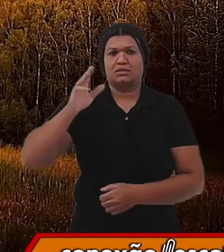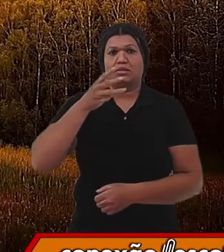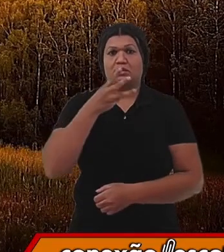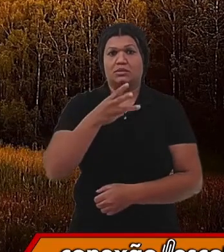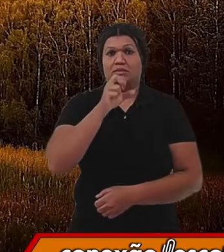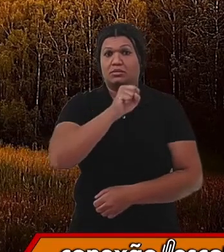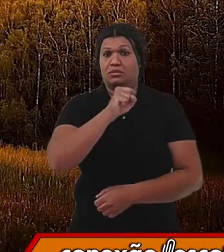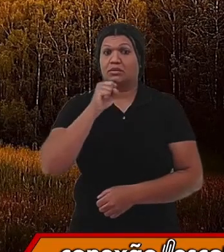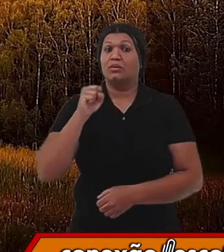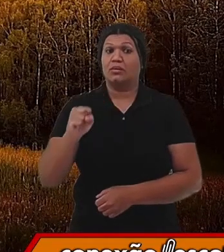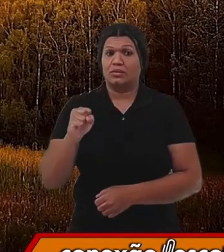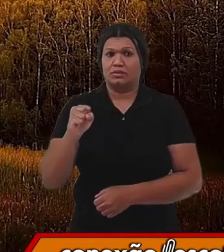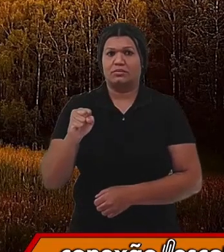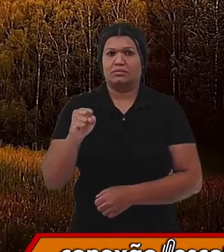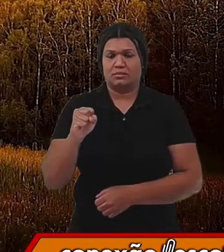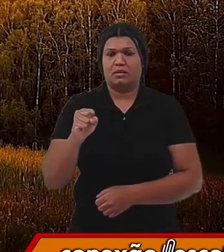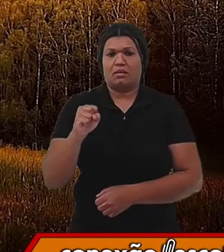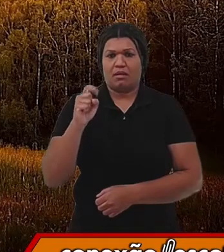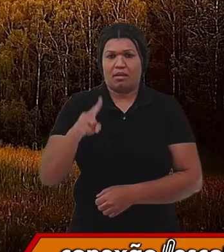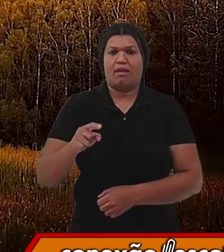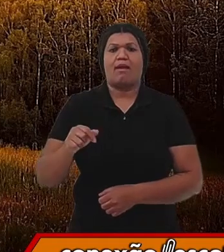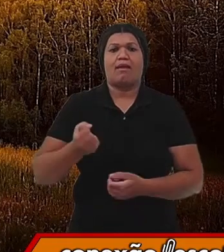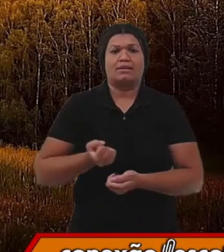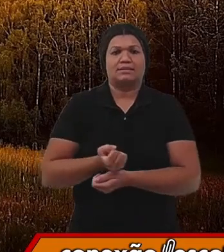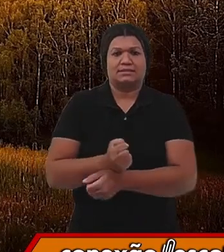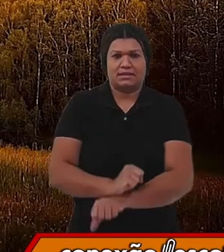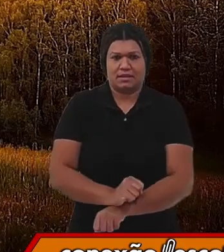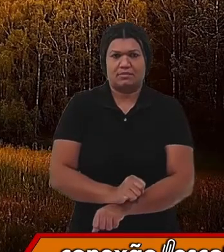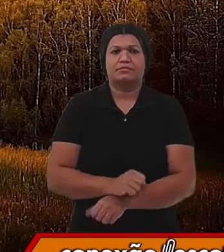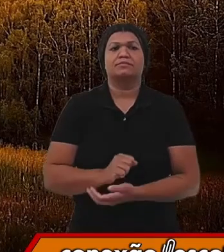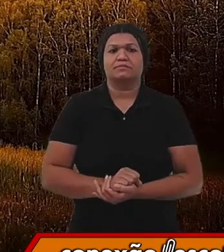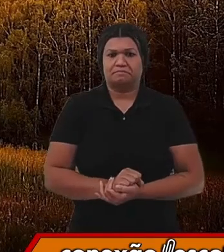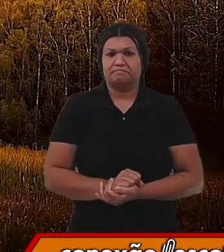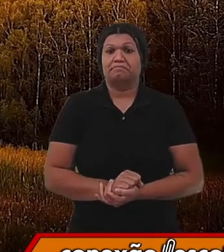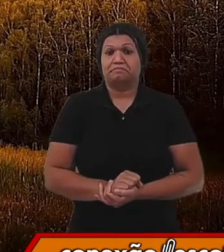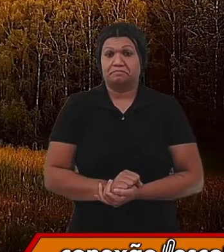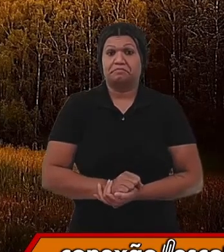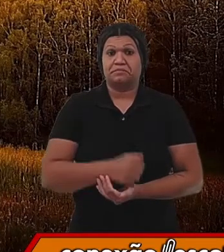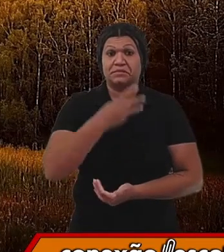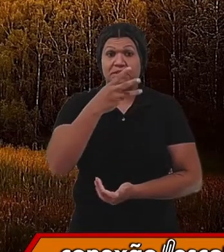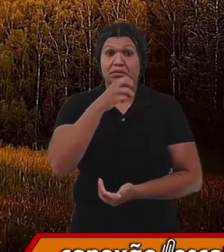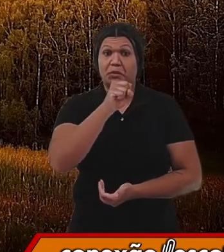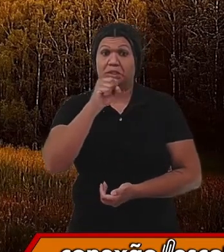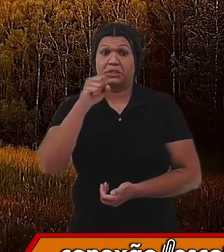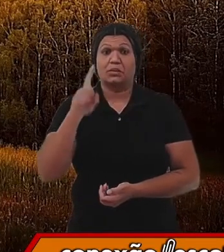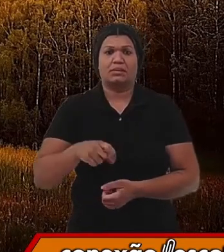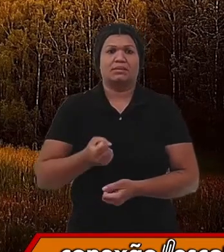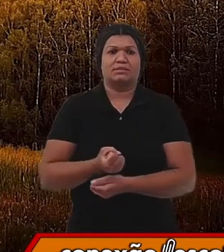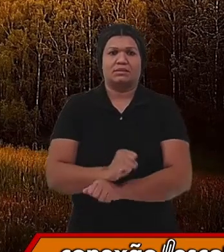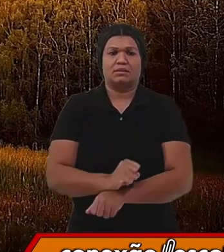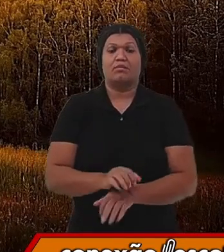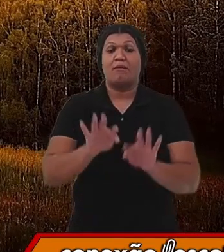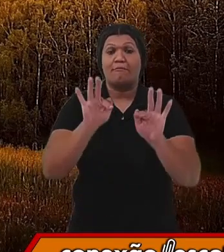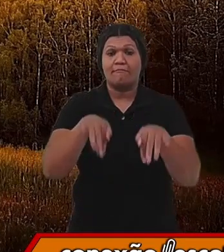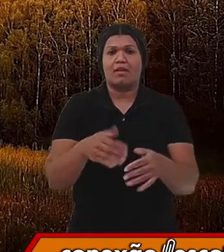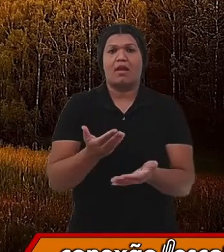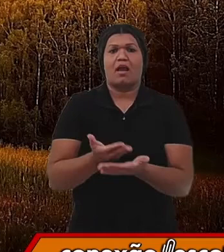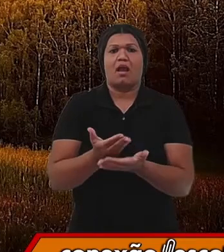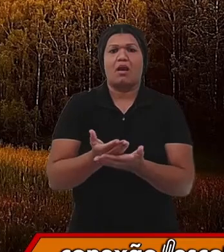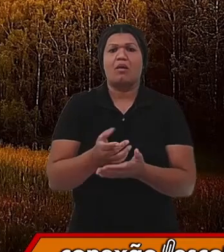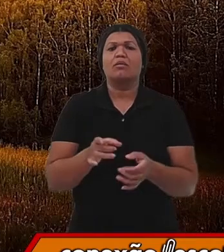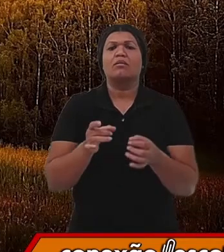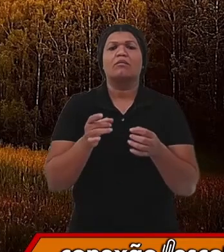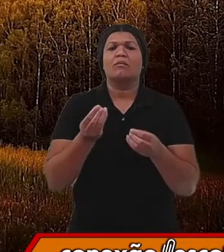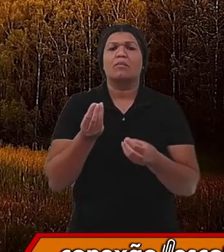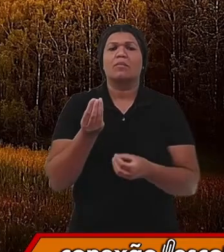de escravidão. 522 anos. 388 foram de escravidão. No final da aula eu vou deixar para